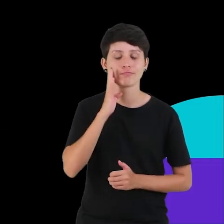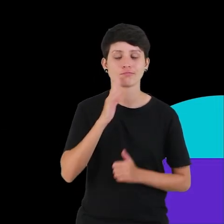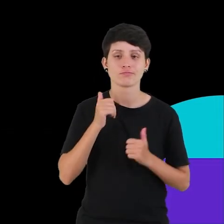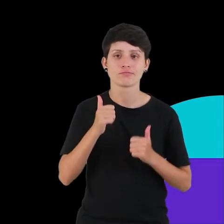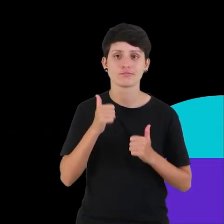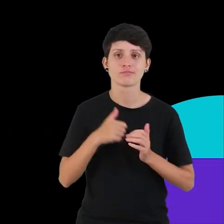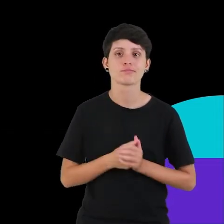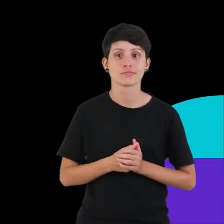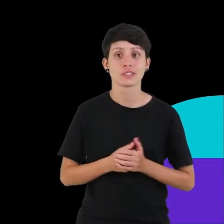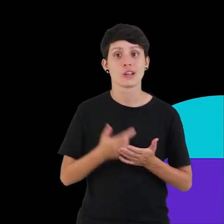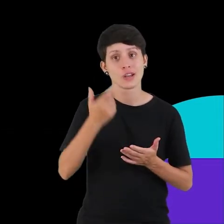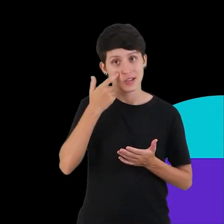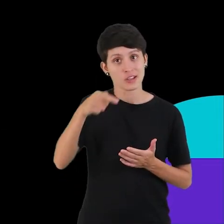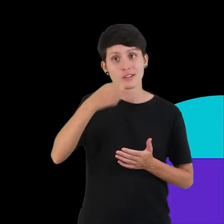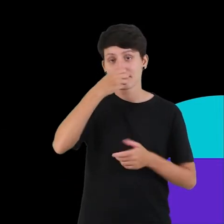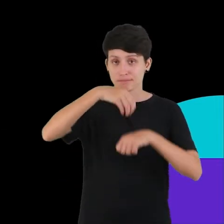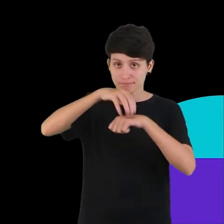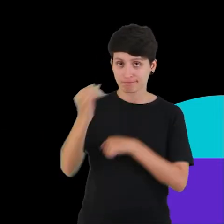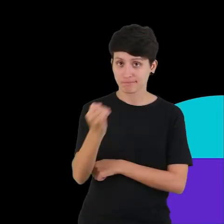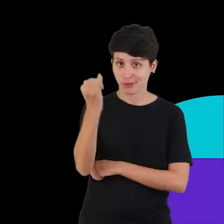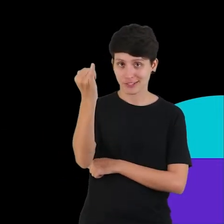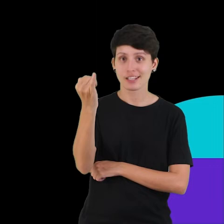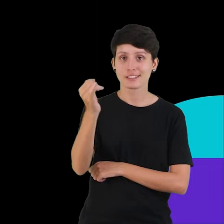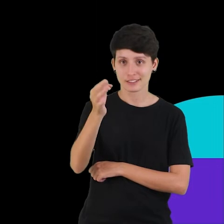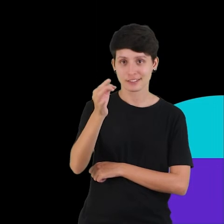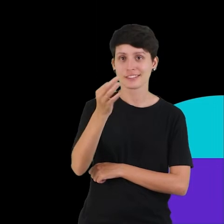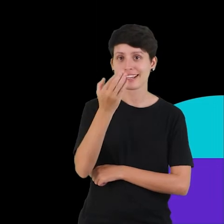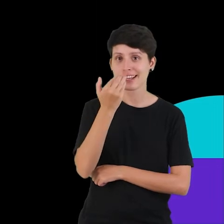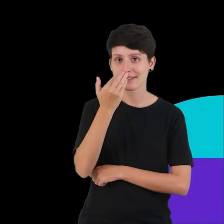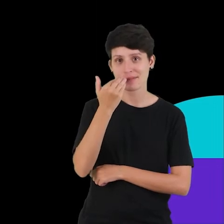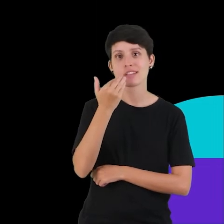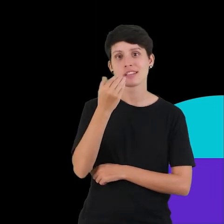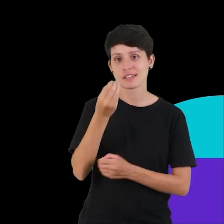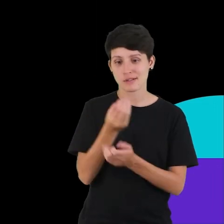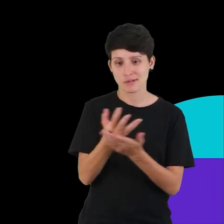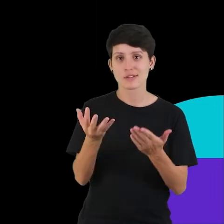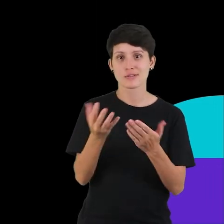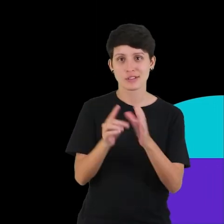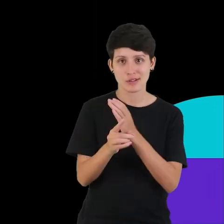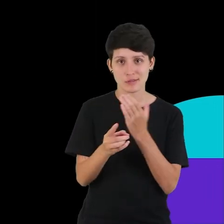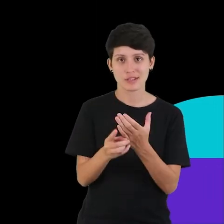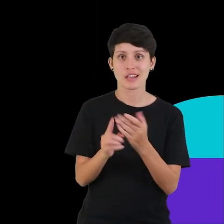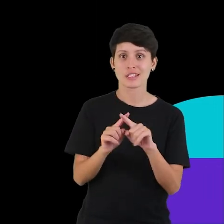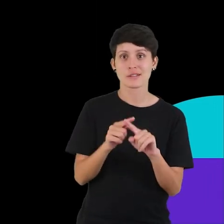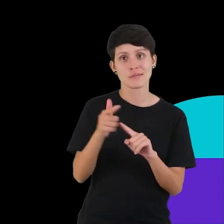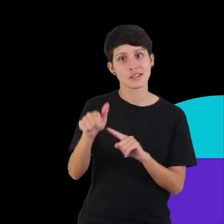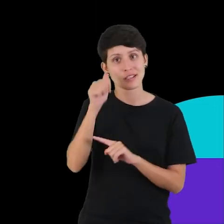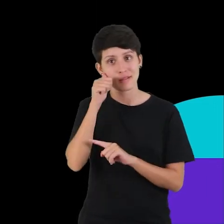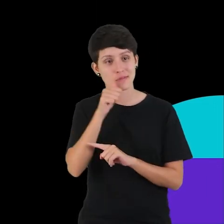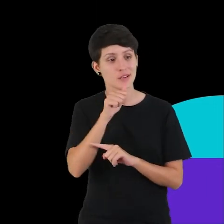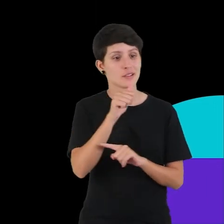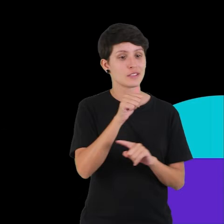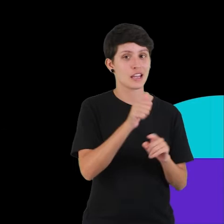Legal. Então, tem as vendas que impulsionam a produção, e a produção, né, aumenta o lucro.